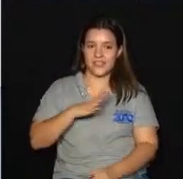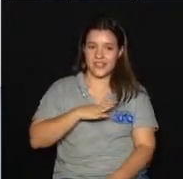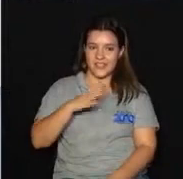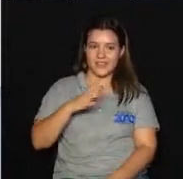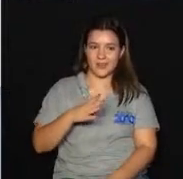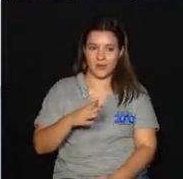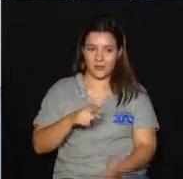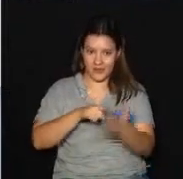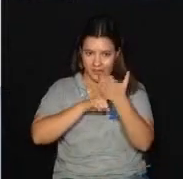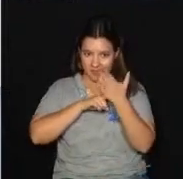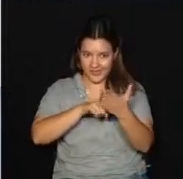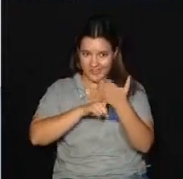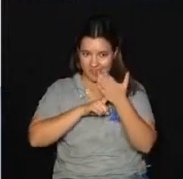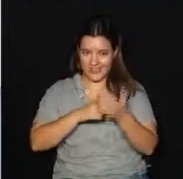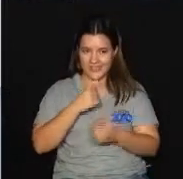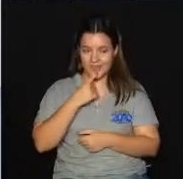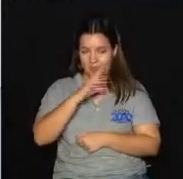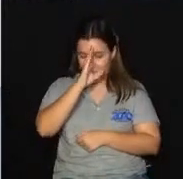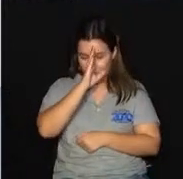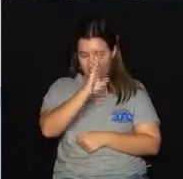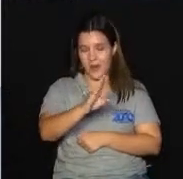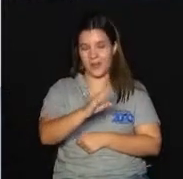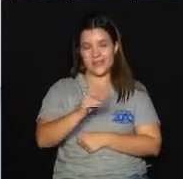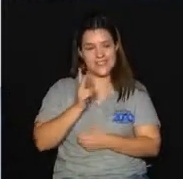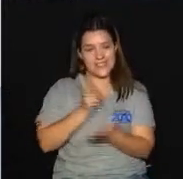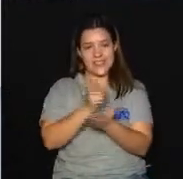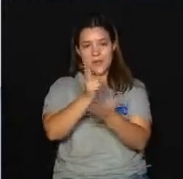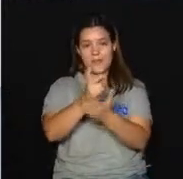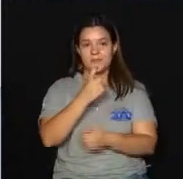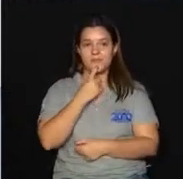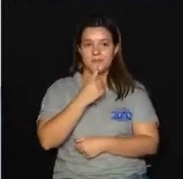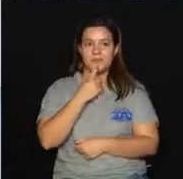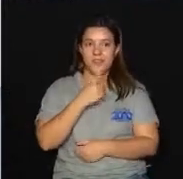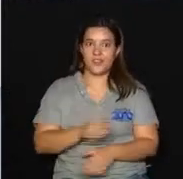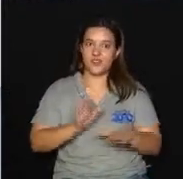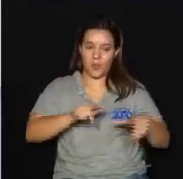Paulo. Agora sim, atualizou, então prioridade é sempre para Campinas.